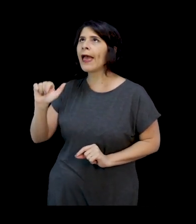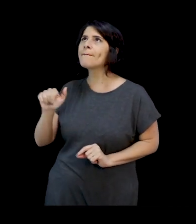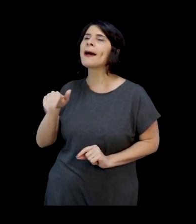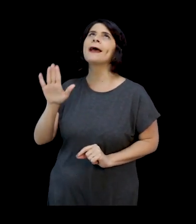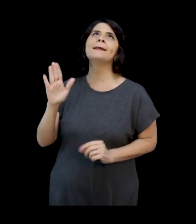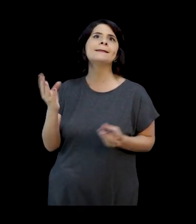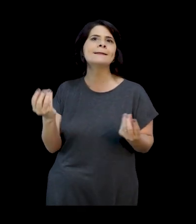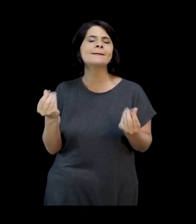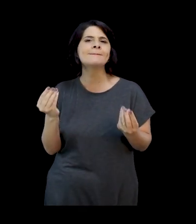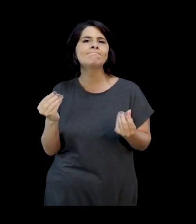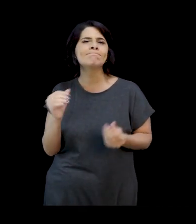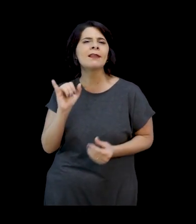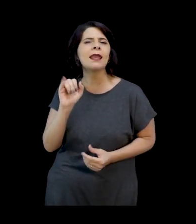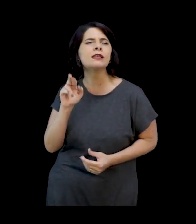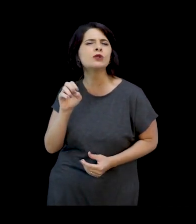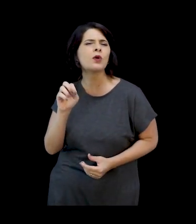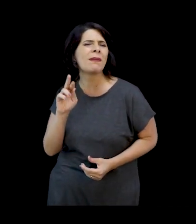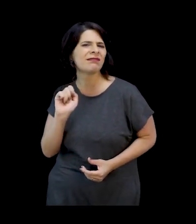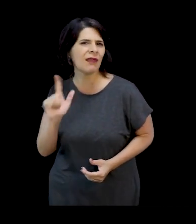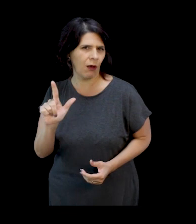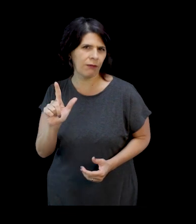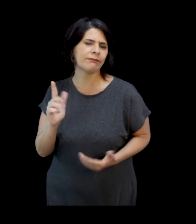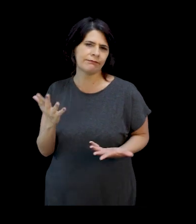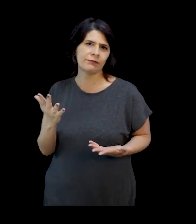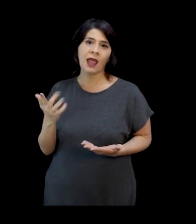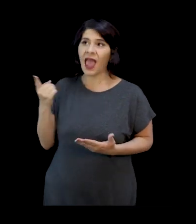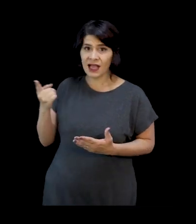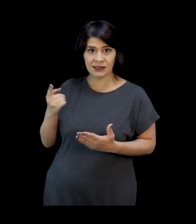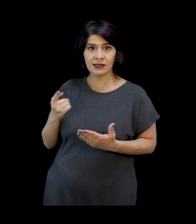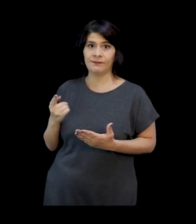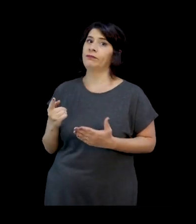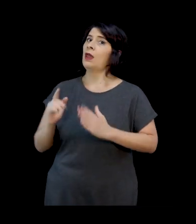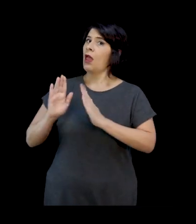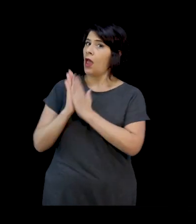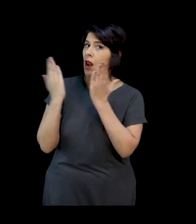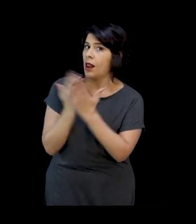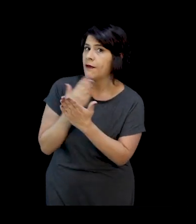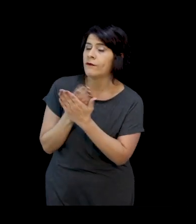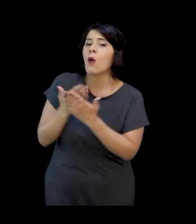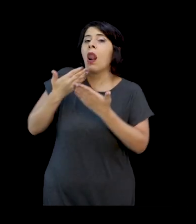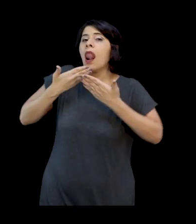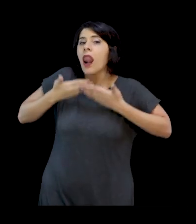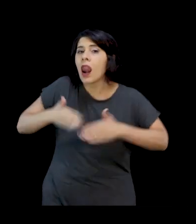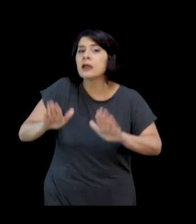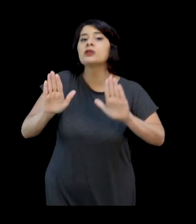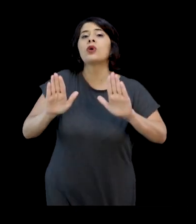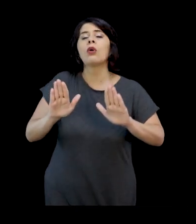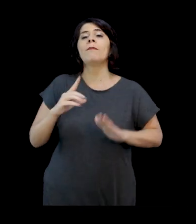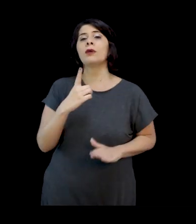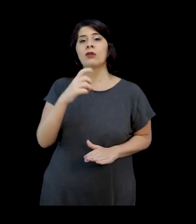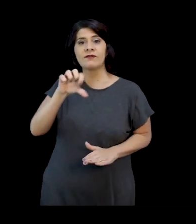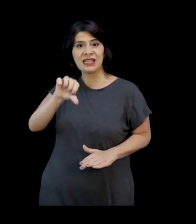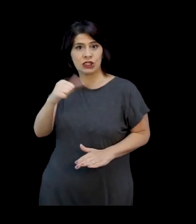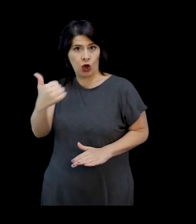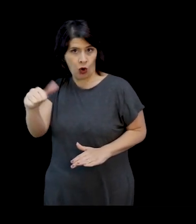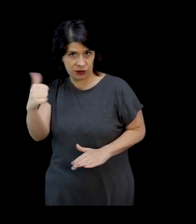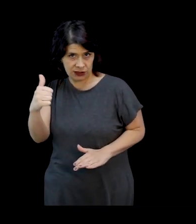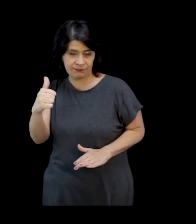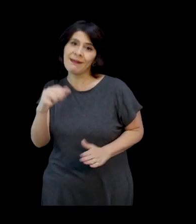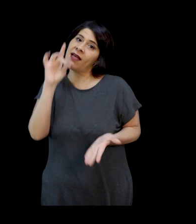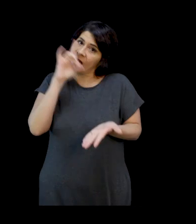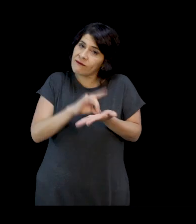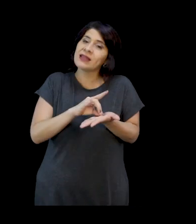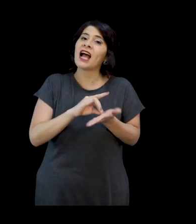que foi lançado em 1911, na verdade é o capítulo de um livro maior lançado em 1911, se